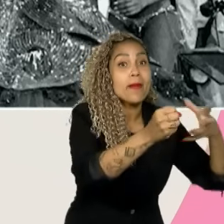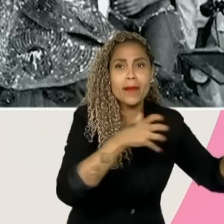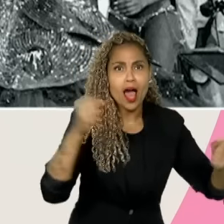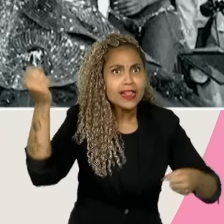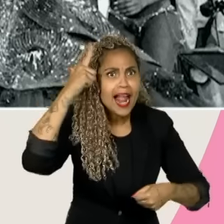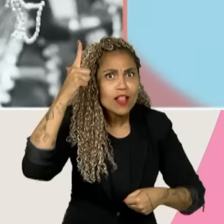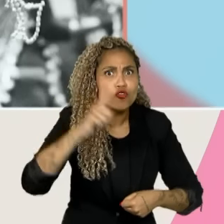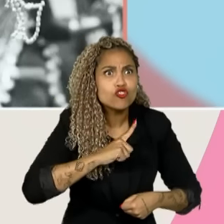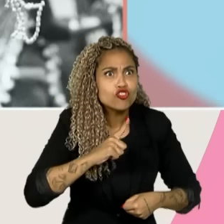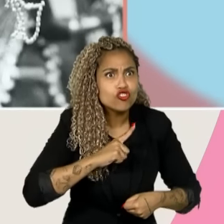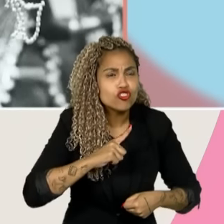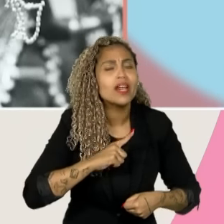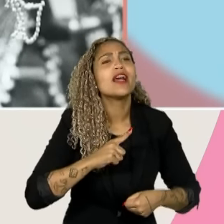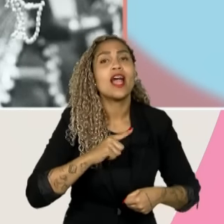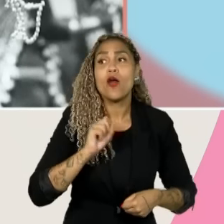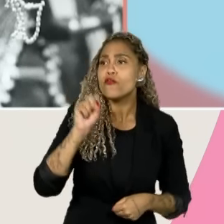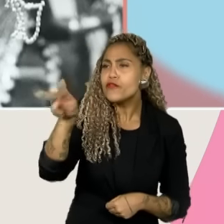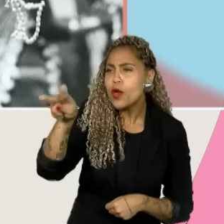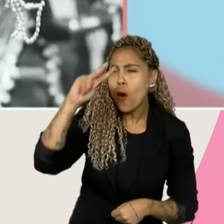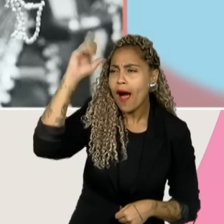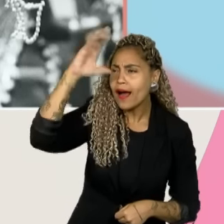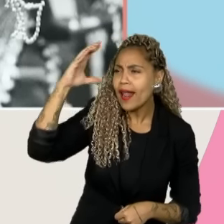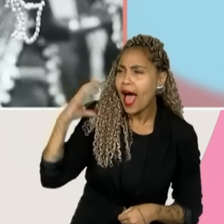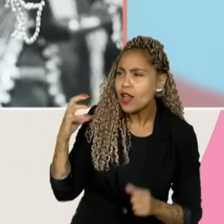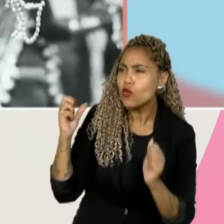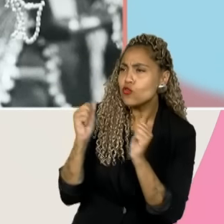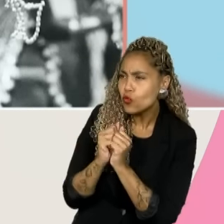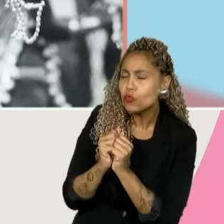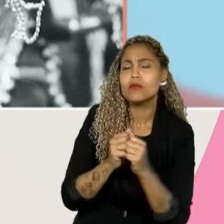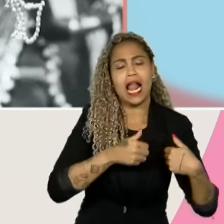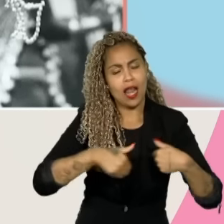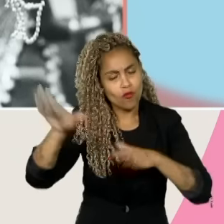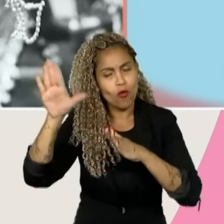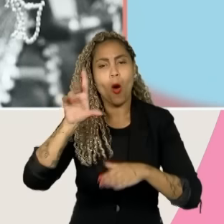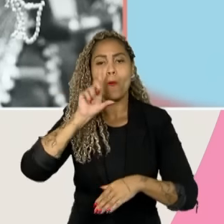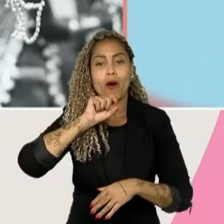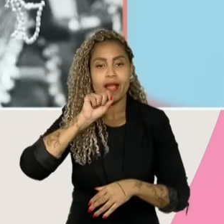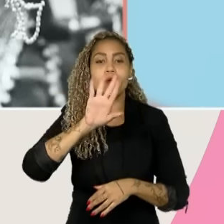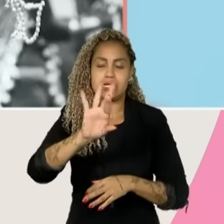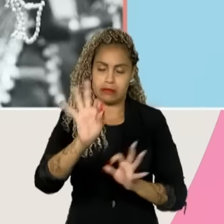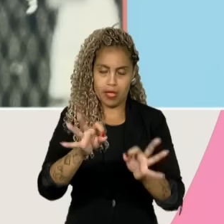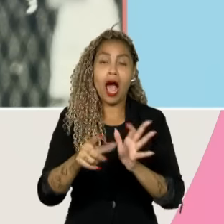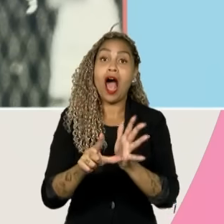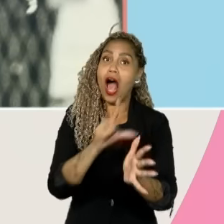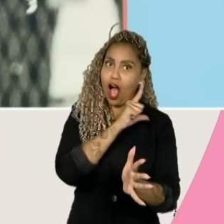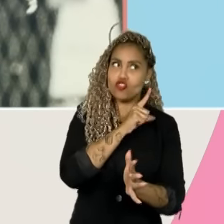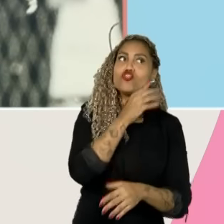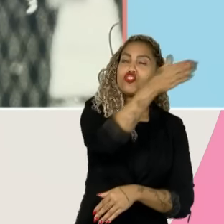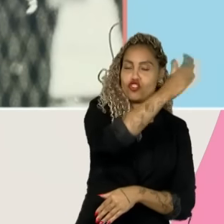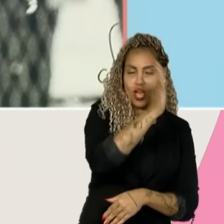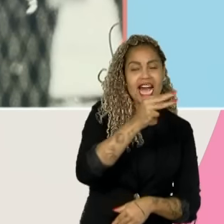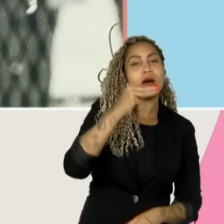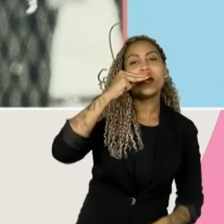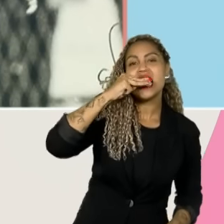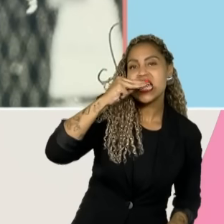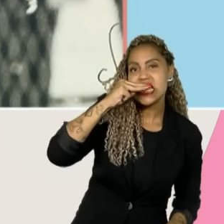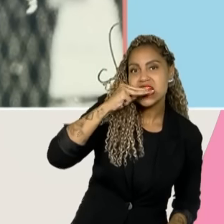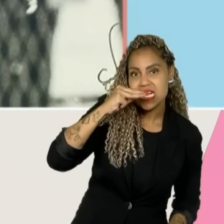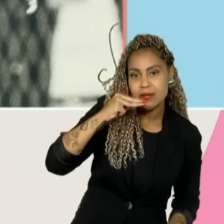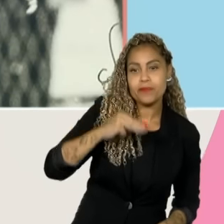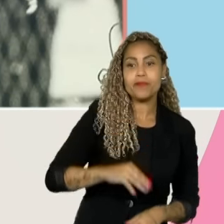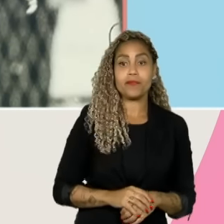Clara, junto com o Nézio, carregou ela pra Portela. Mas antes ela passou pela Mangueira. É, e a Mangueira